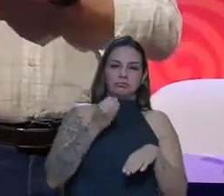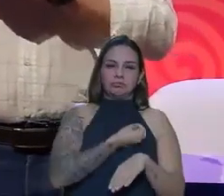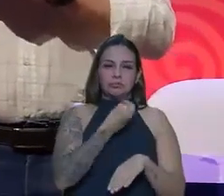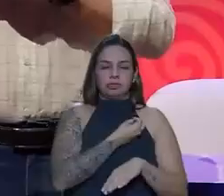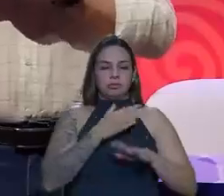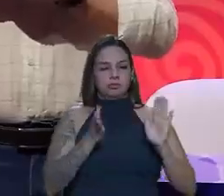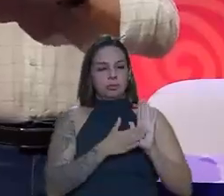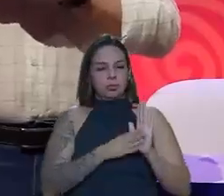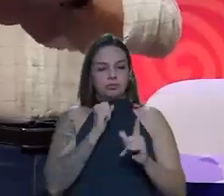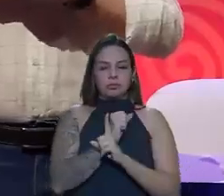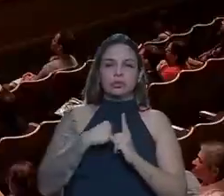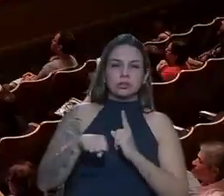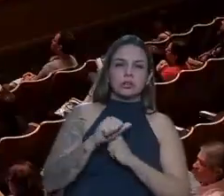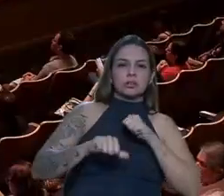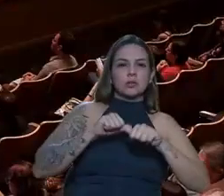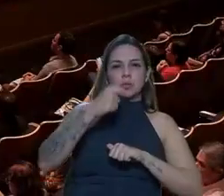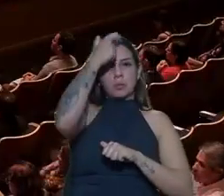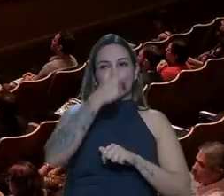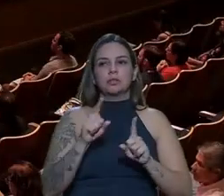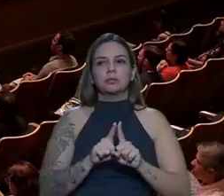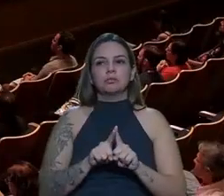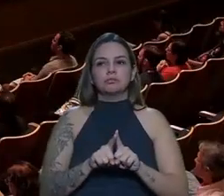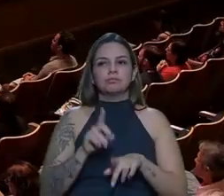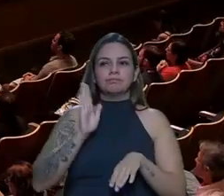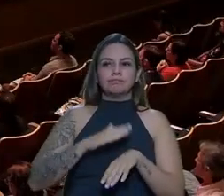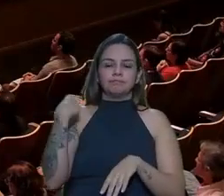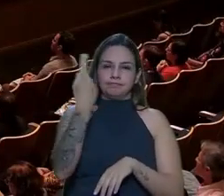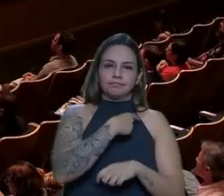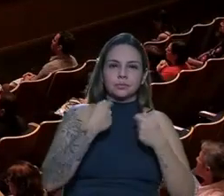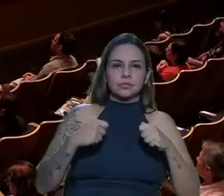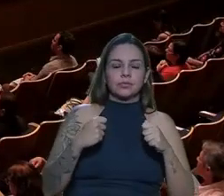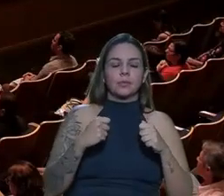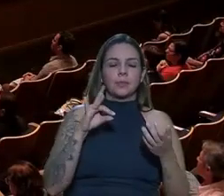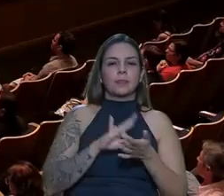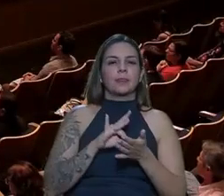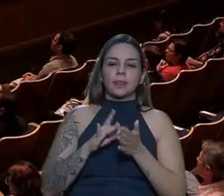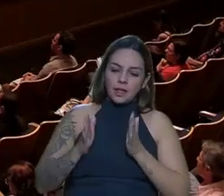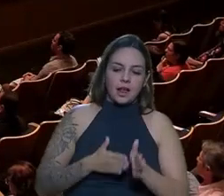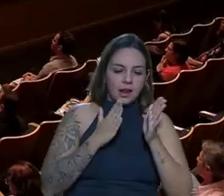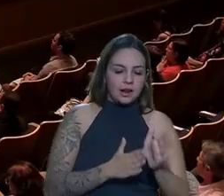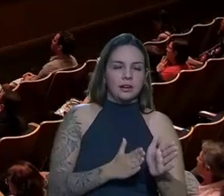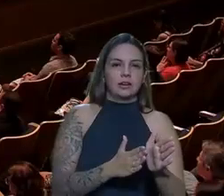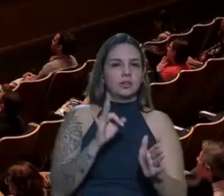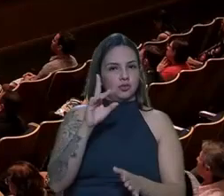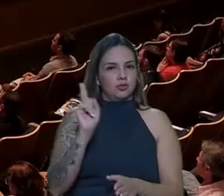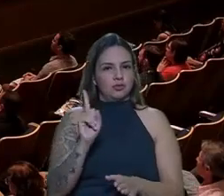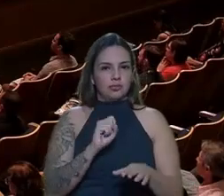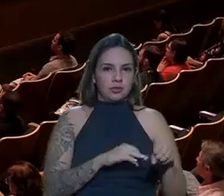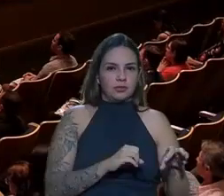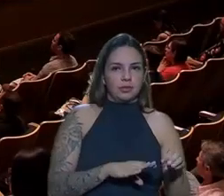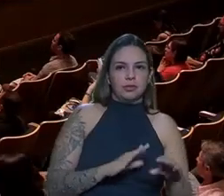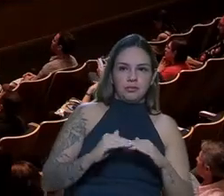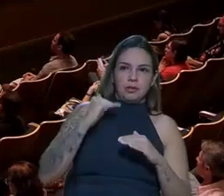vida, de transformação social, pessoal, e antes de mais nada, a gente precisa realmente alinhar, né, não somente a